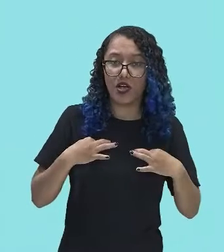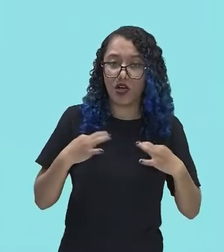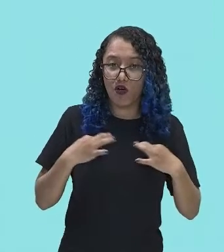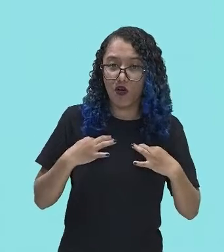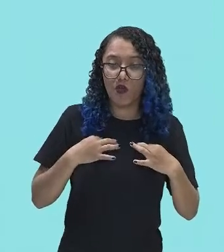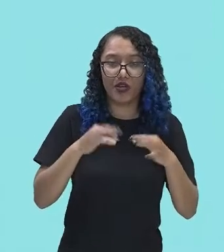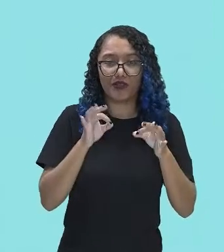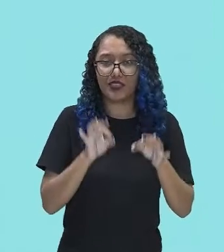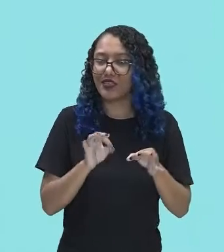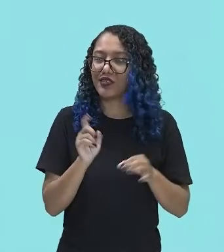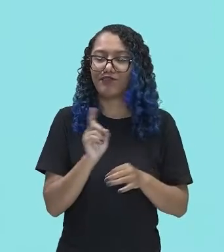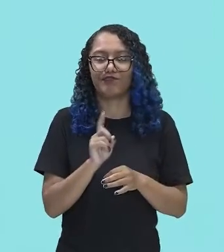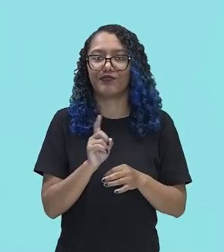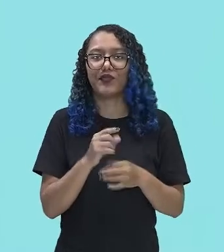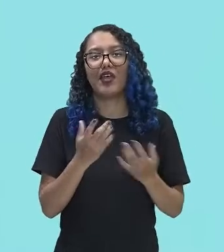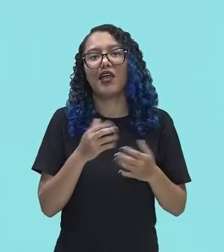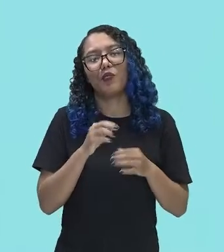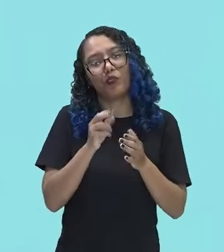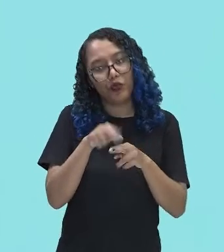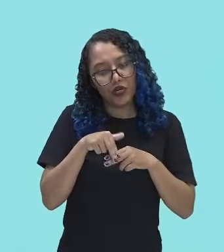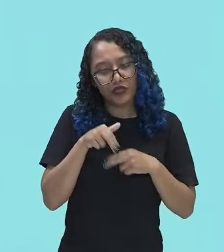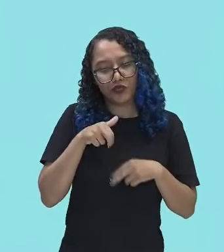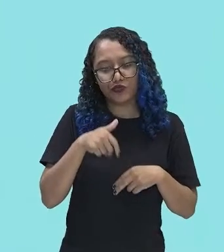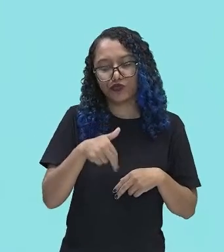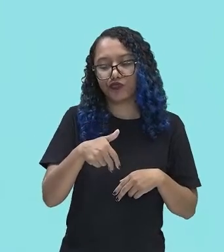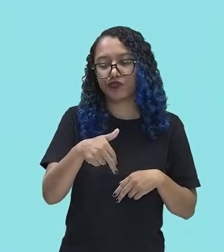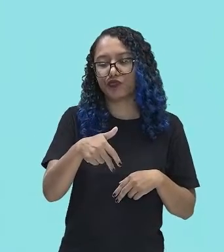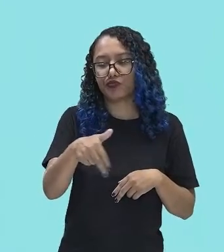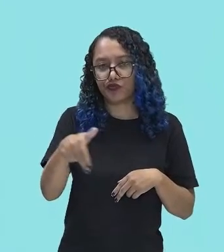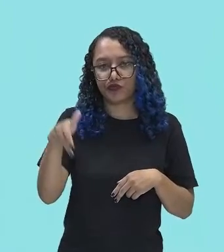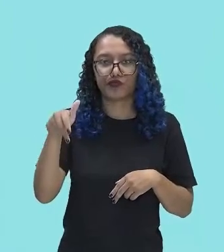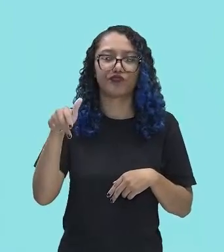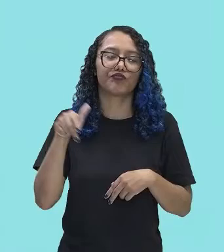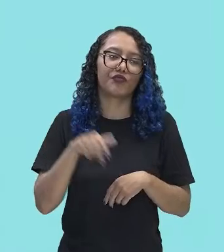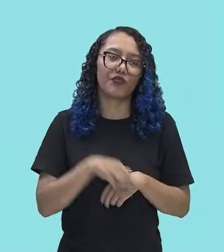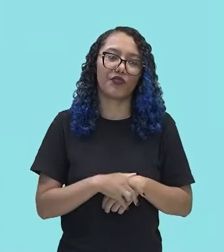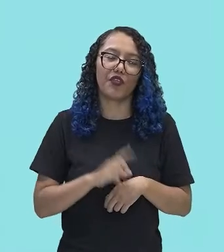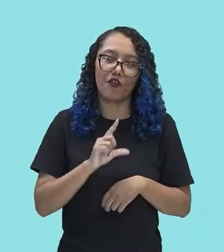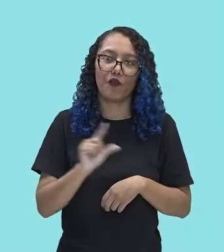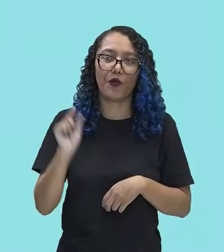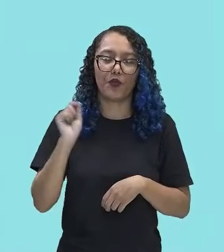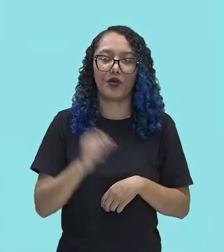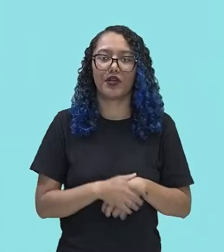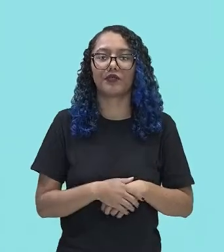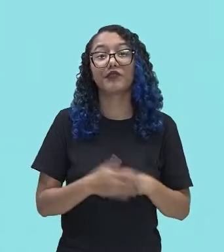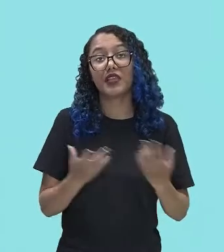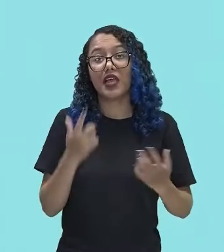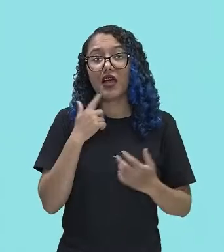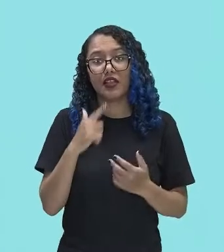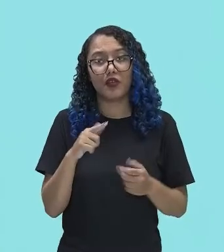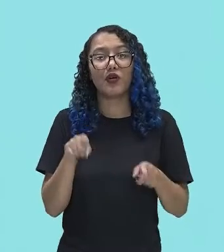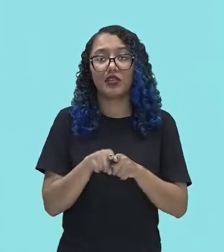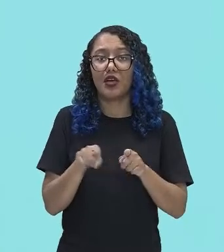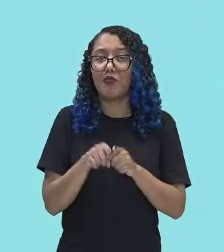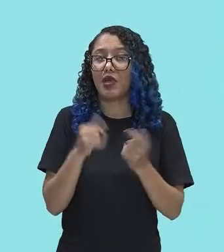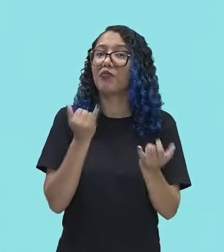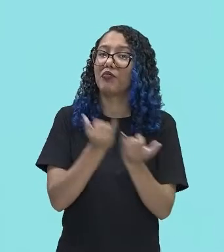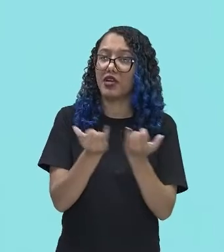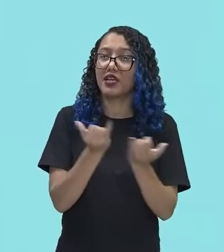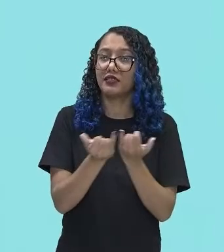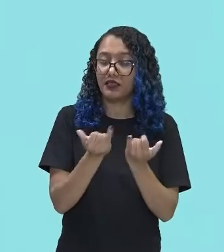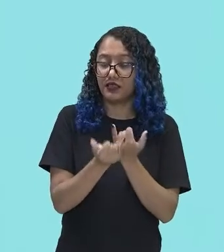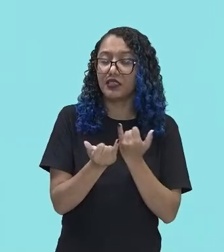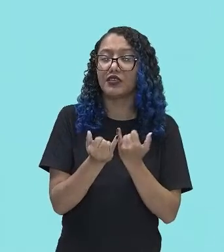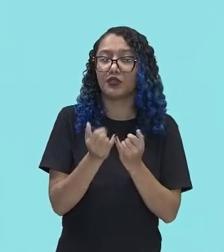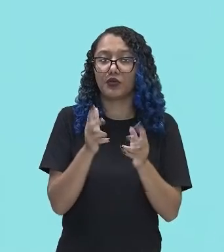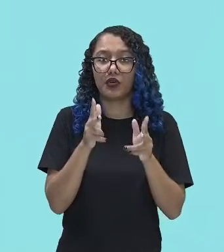ela percebeu que não era para ela aquele momento, certo? A mesma coisa acontece na língua, né? Quando a gente expressa através